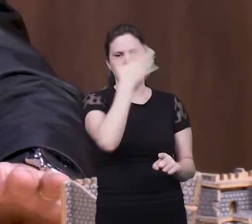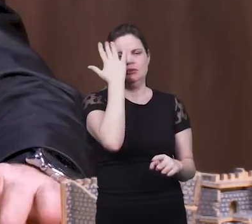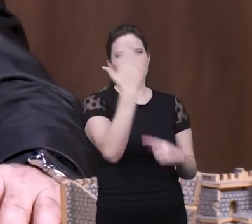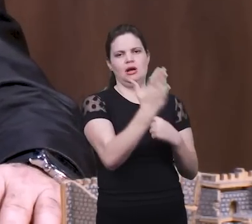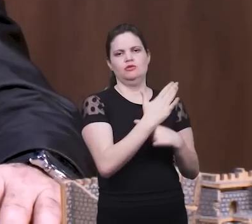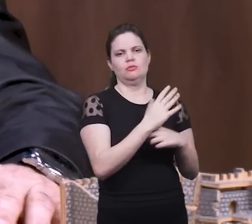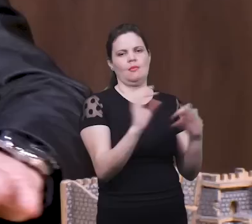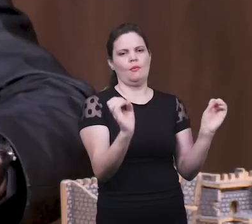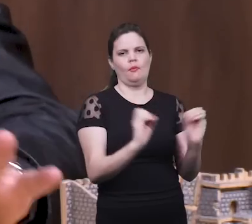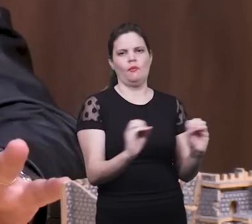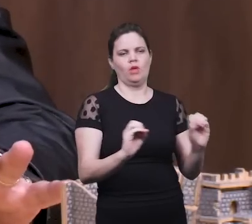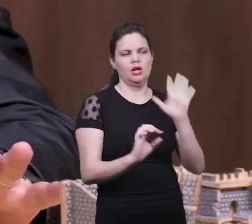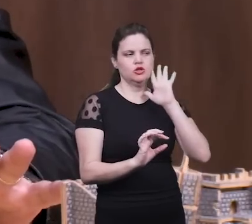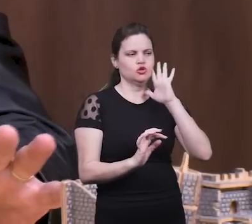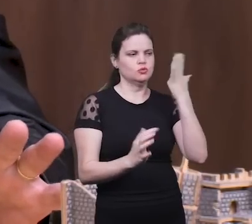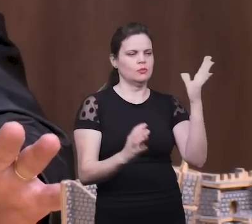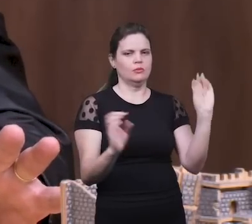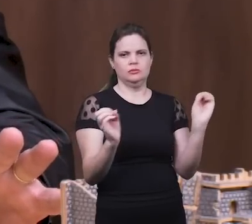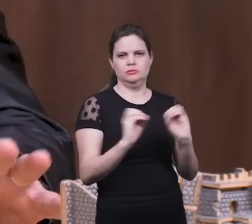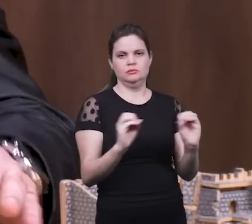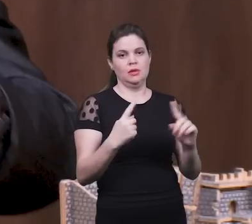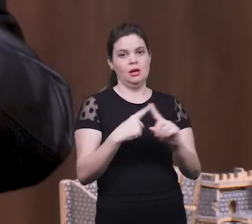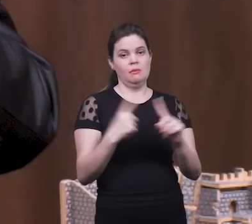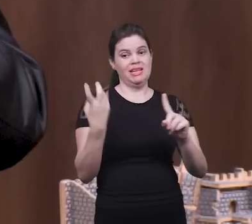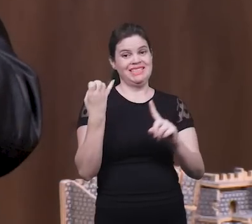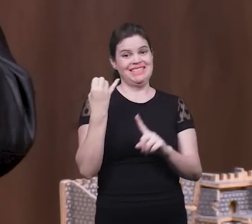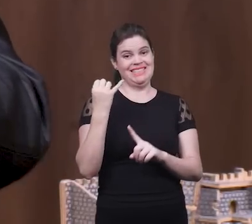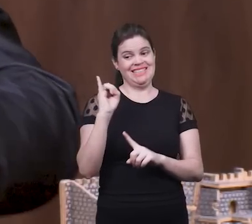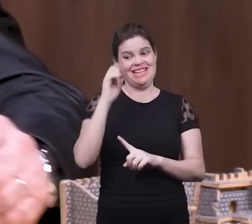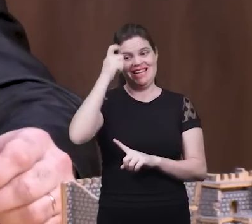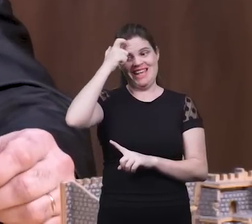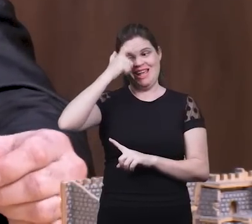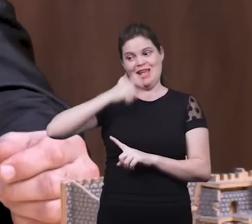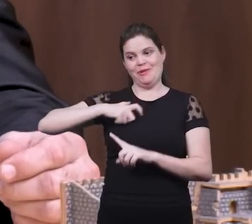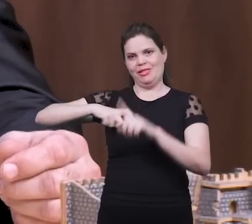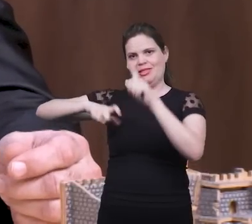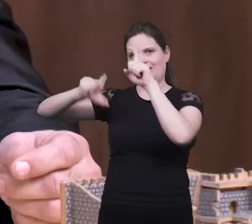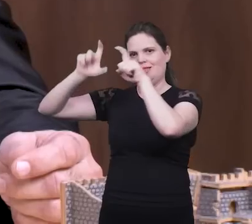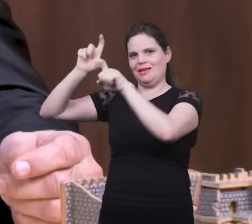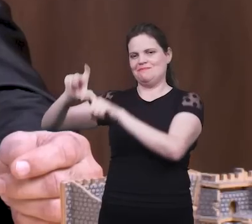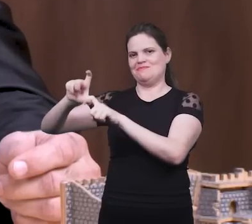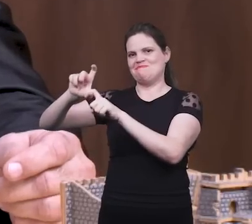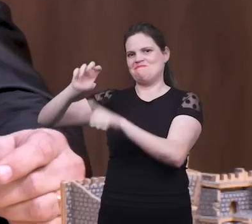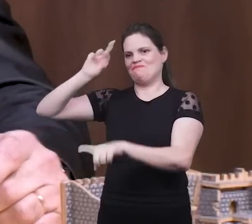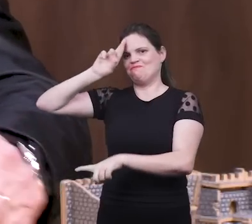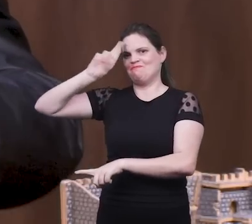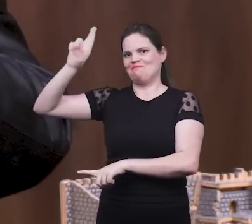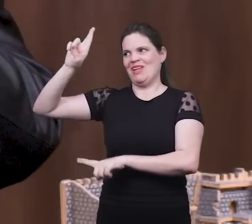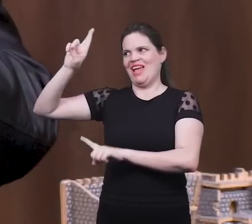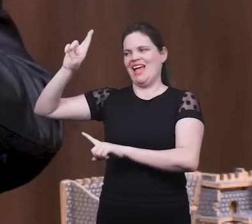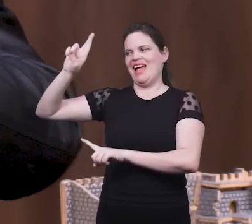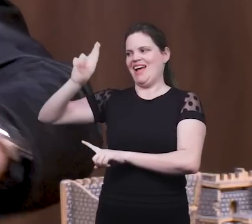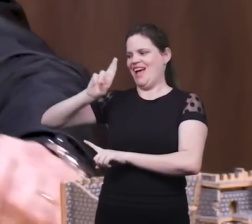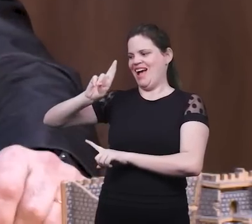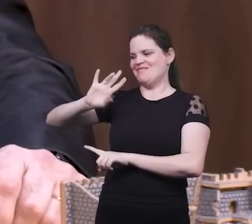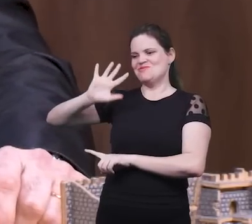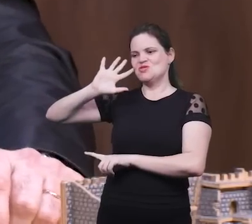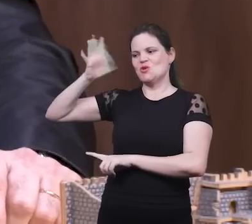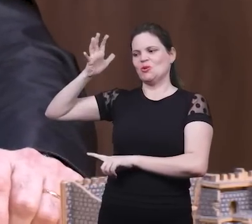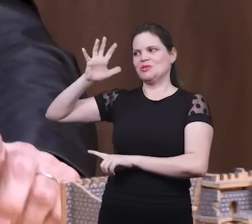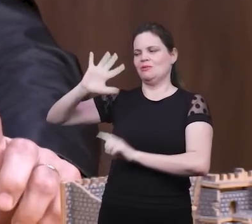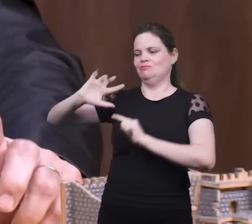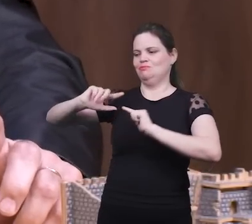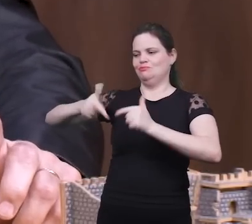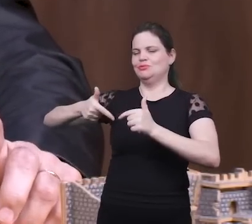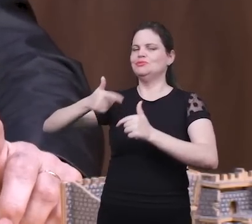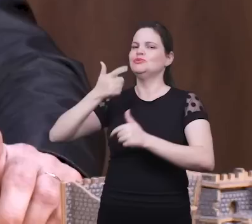consegue solução. E ao encontrar com o Senhor, a solução vem para a sua vida. Essa história